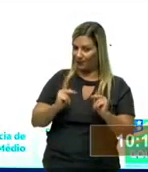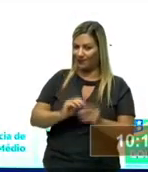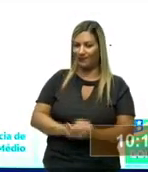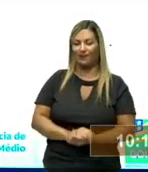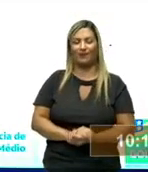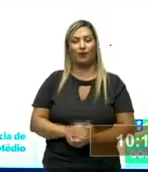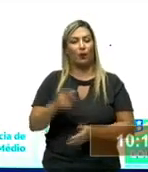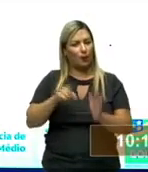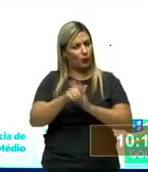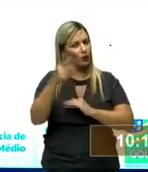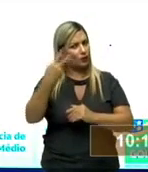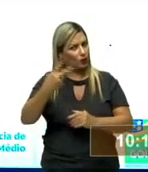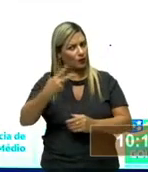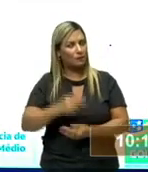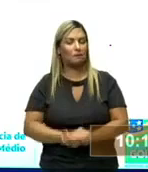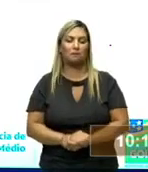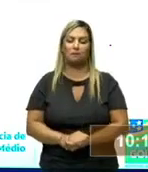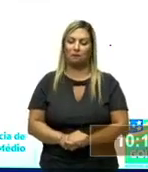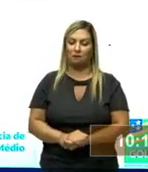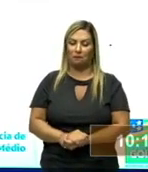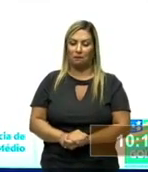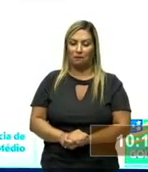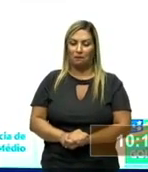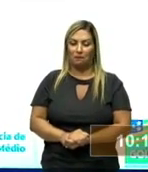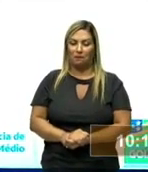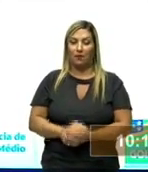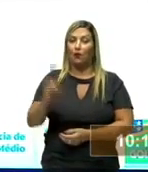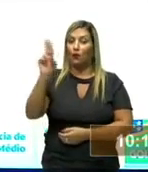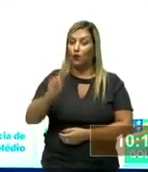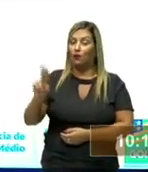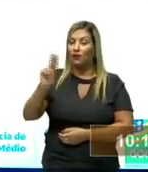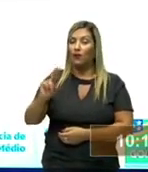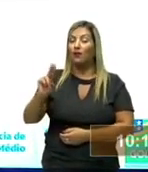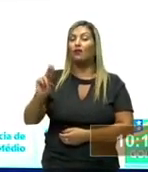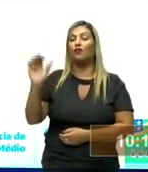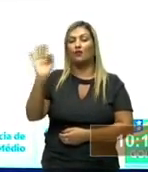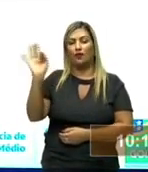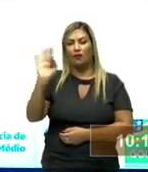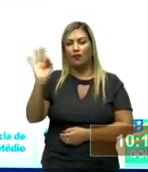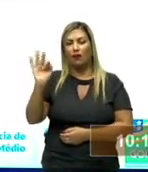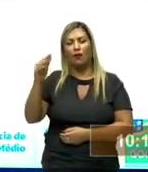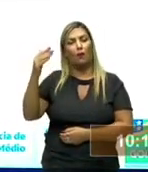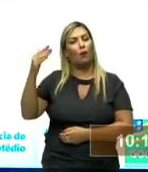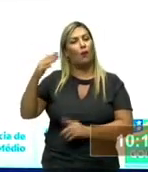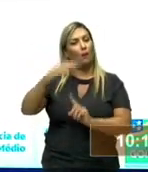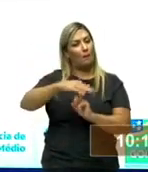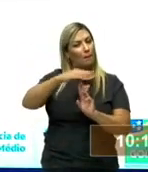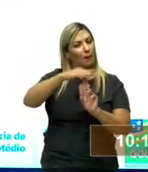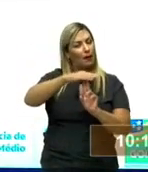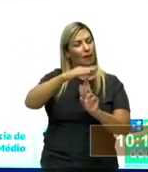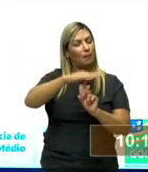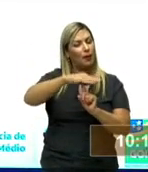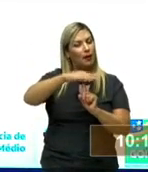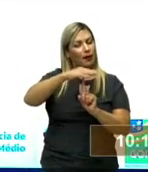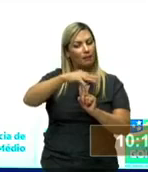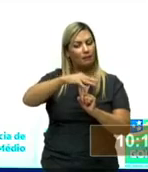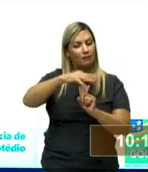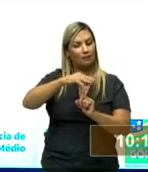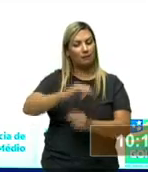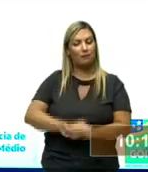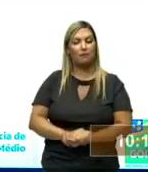quando o próximo essa daqui ó é da Universidade Federal do Paraná se você quiser fazer na época né